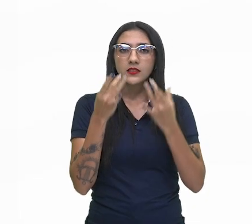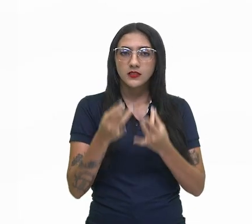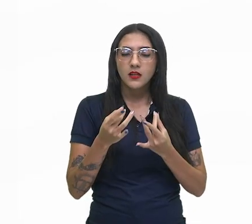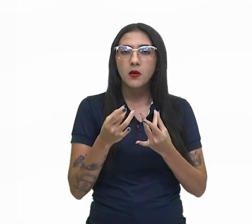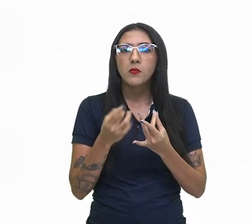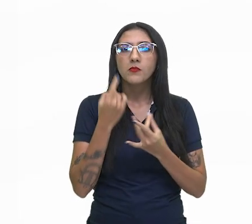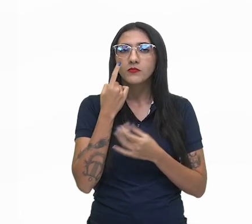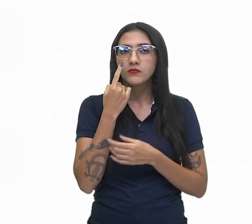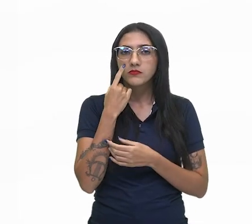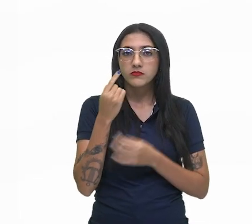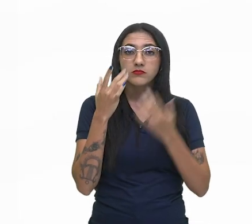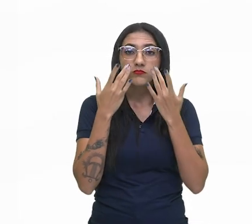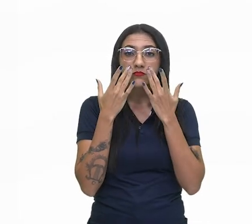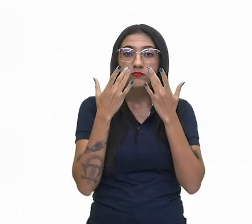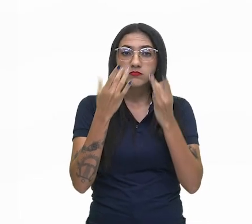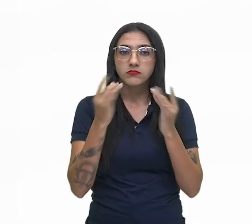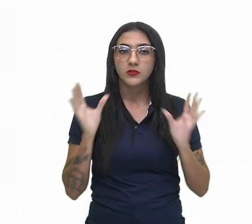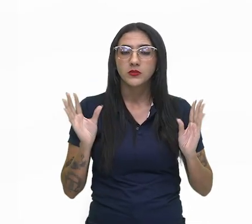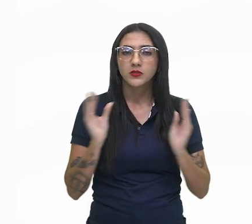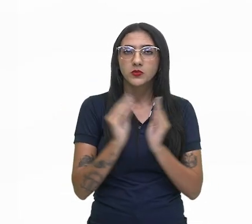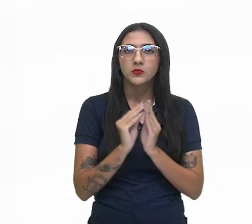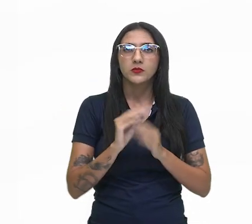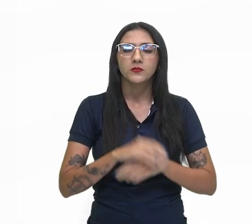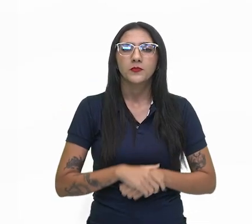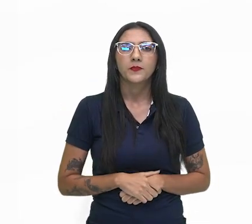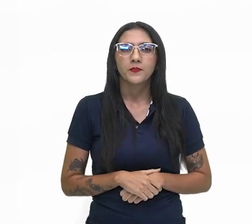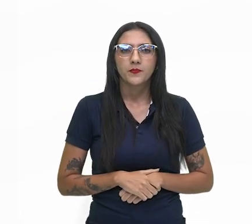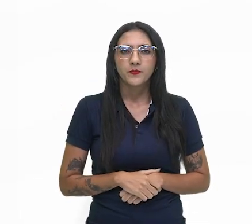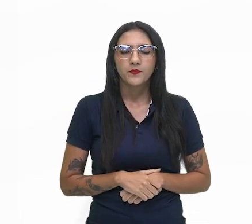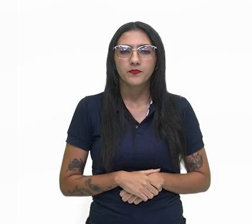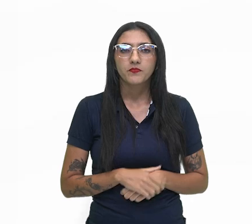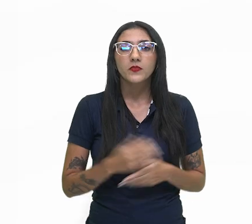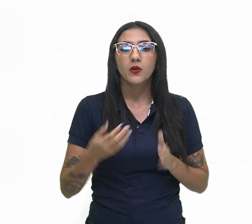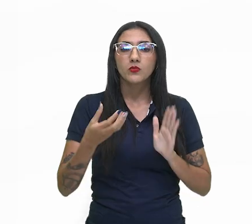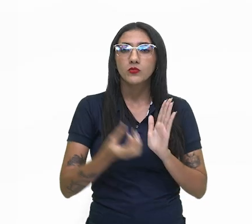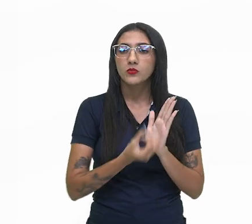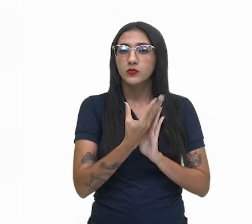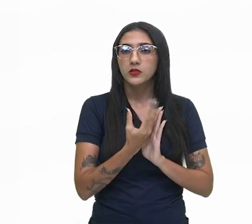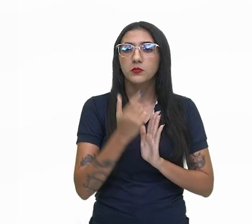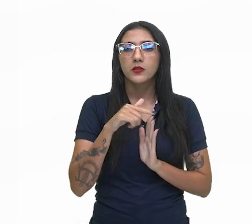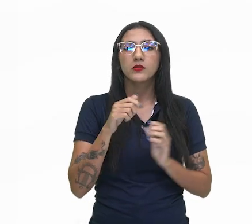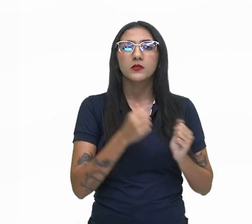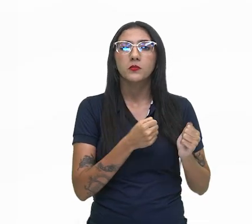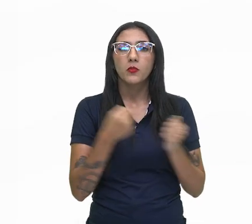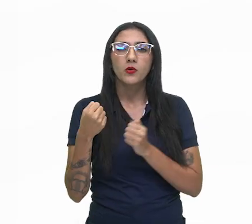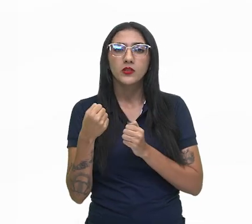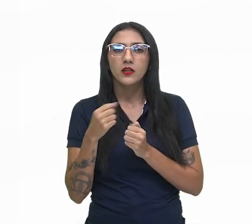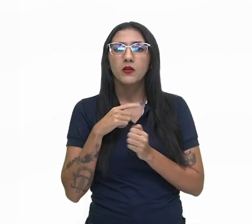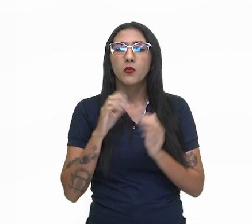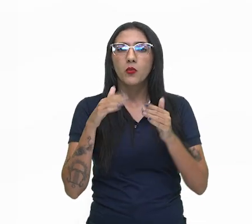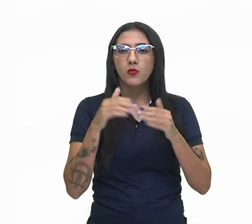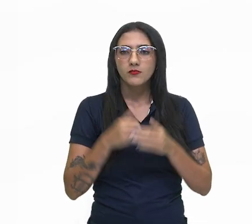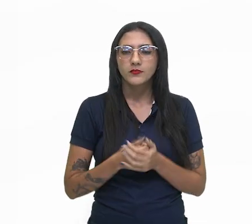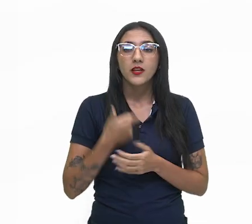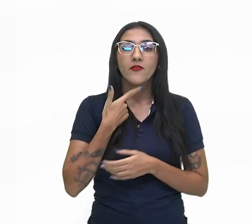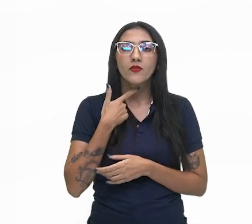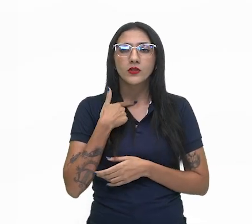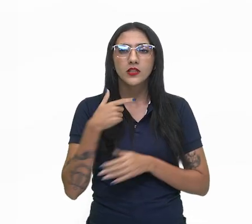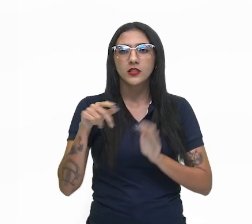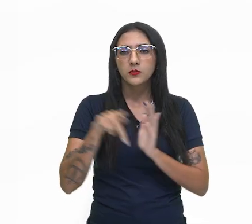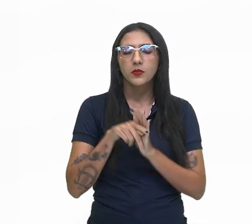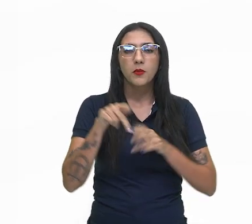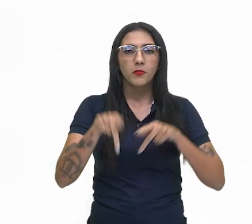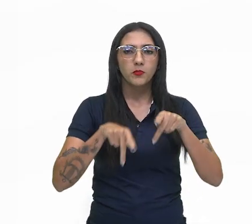ligado, nós estamos no Fique Ligado, é o resumão da aula. A gente está dizendo assim, a origem do poder estará onde? Na